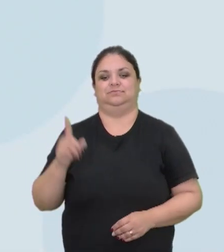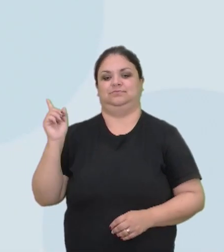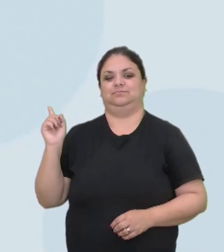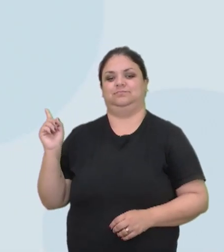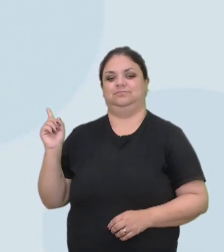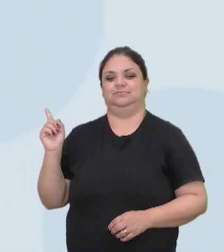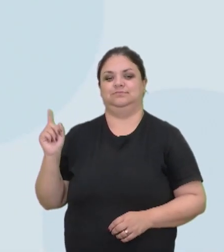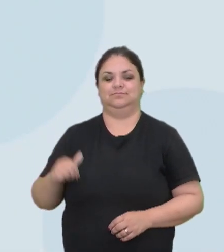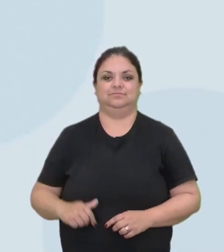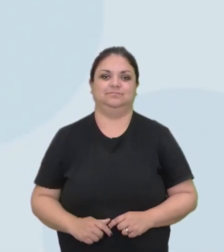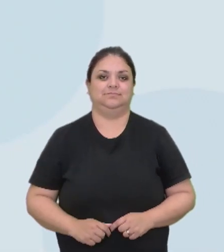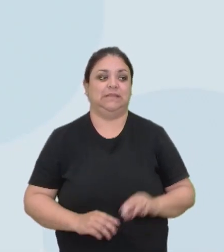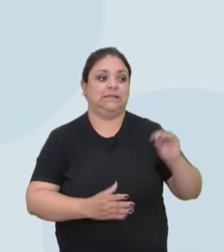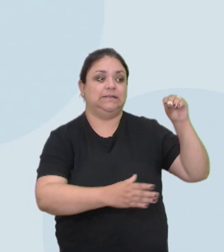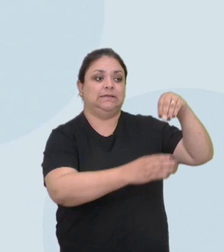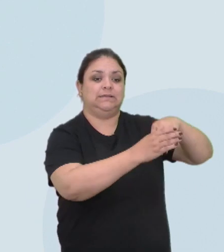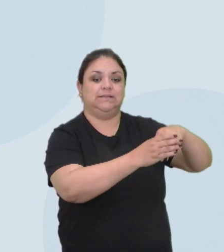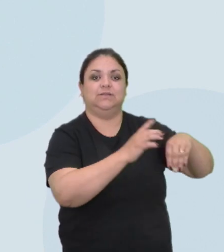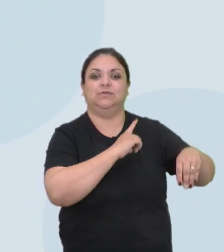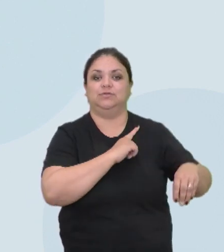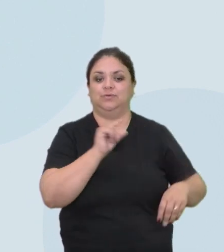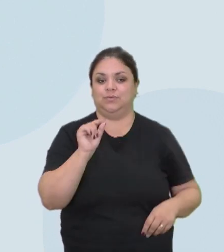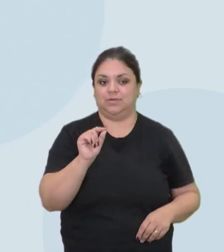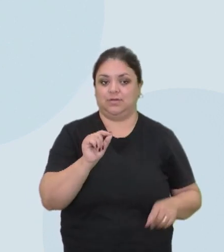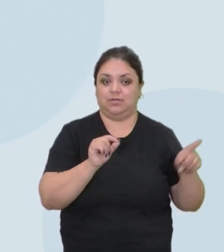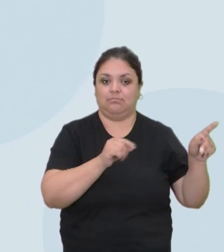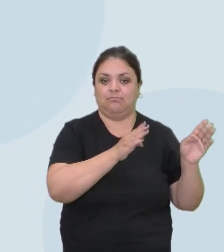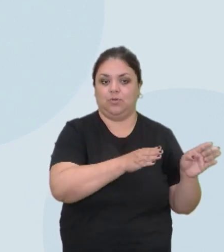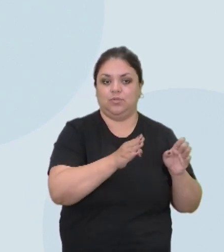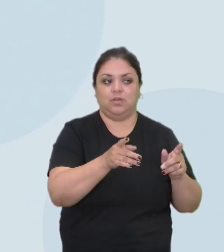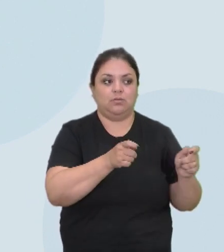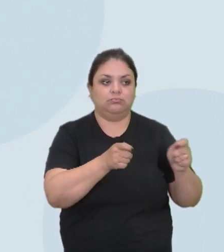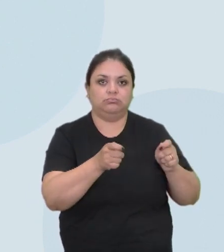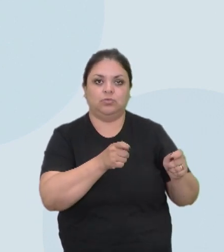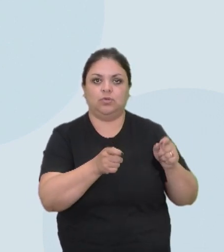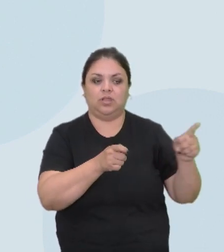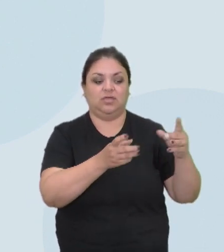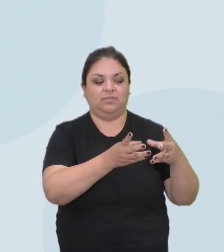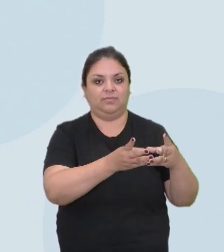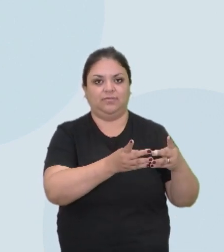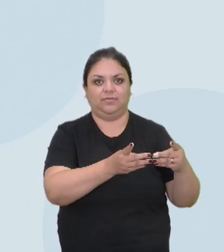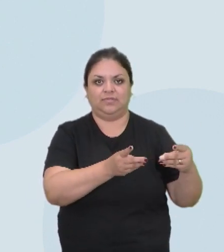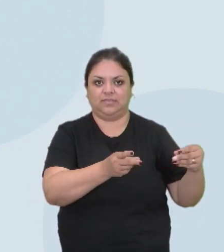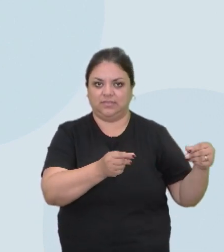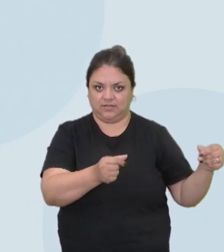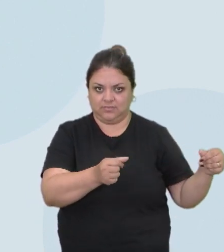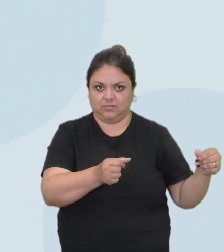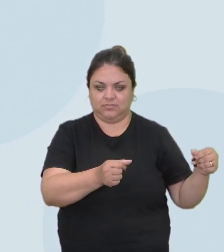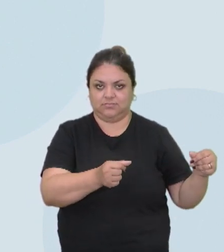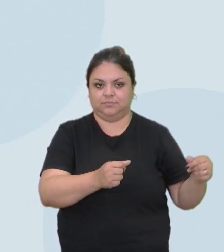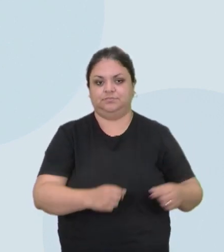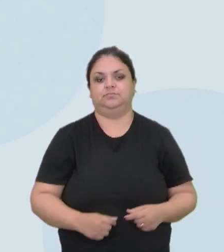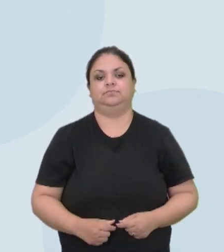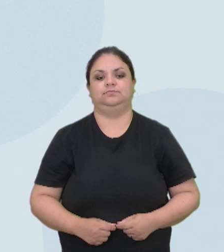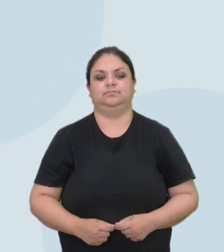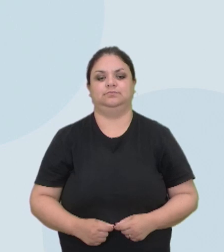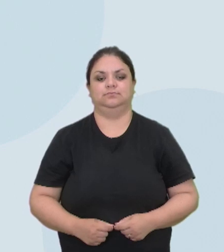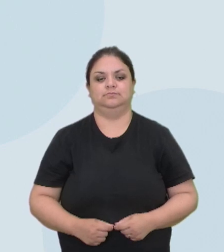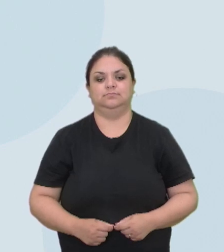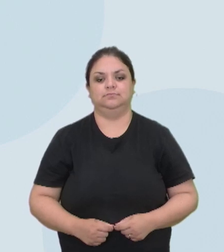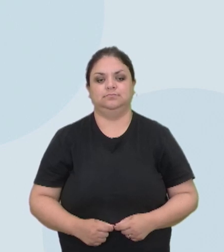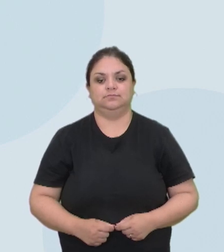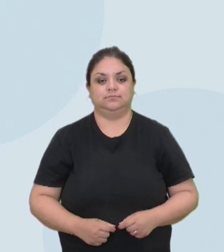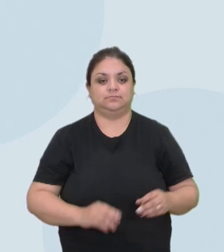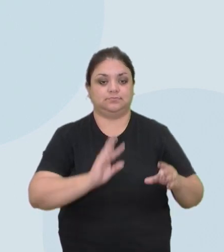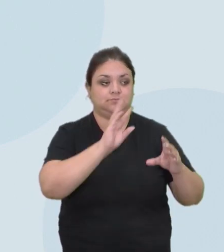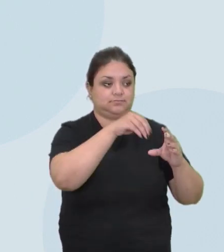para vocês. É um processo controlado da decomposição da matéria orgânica. Essa